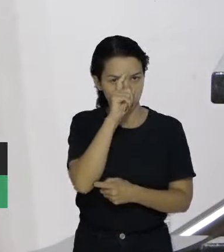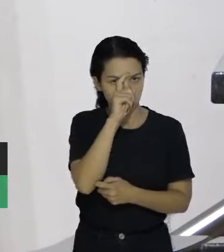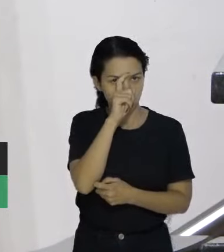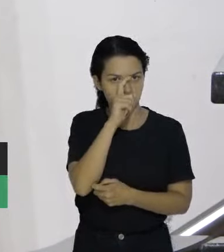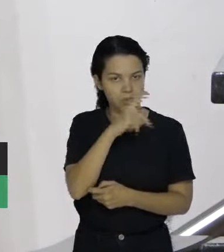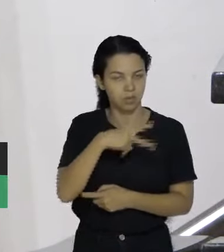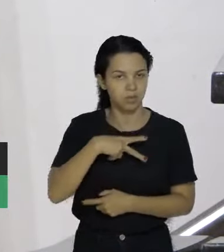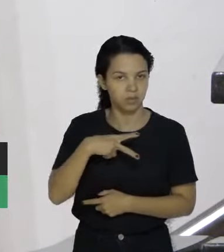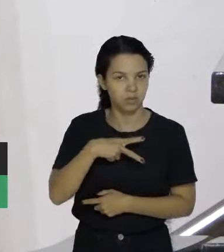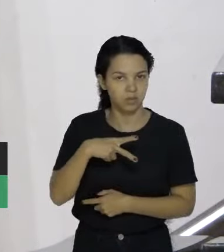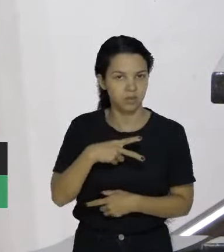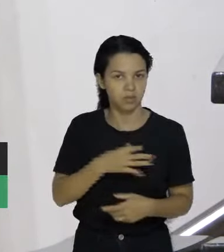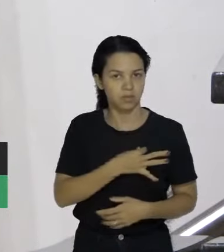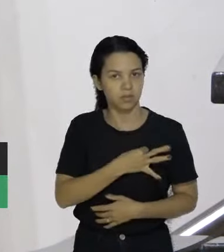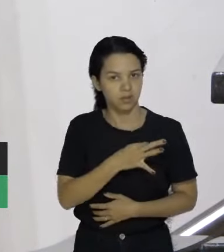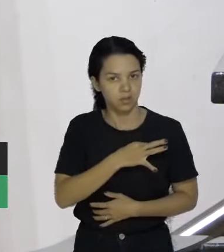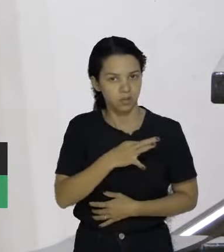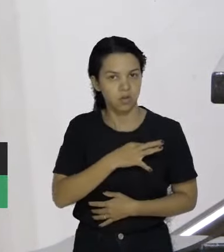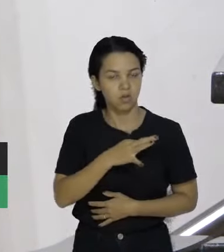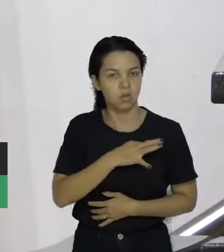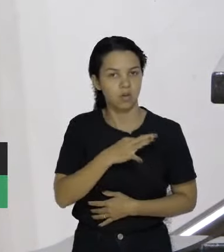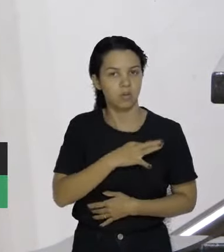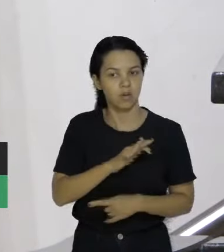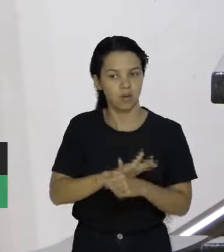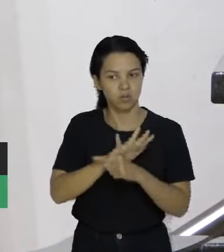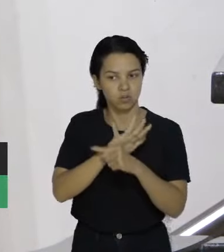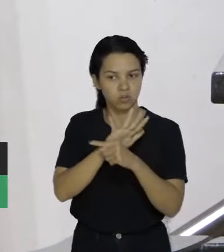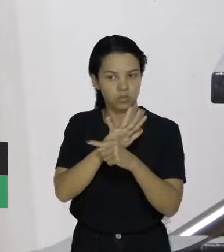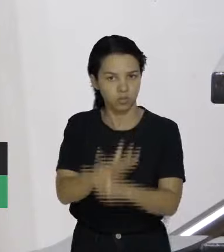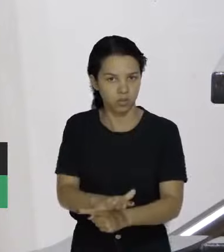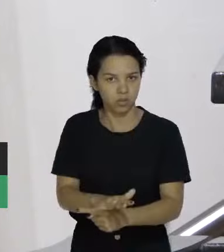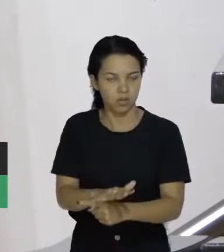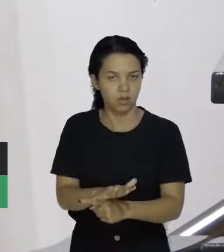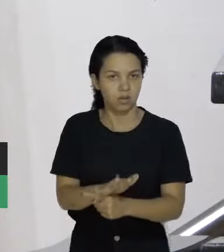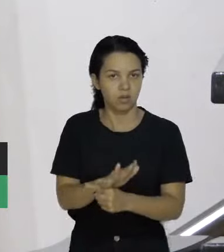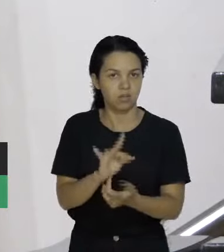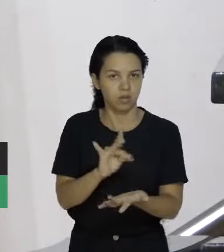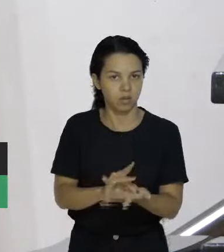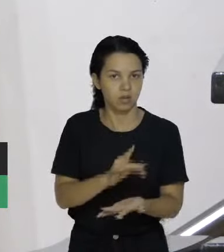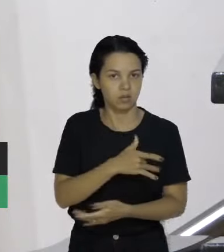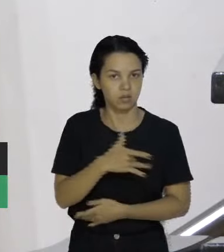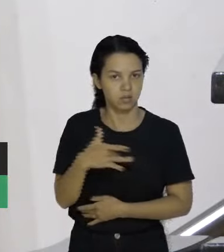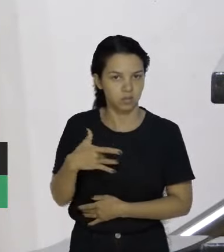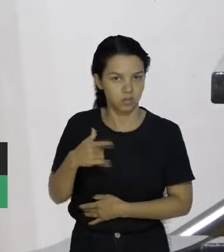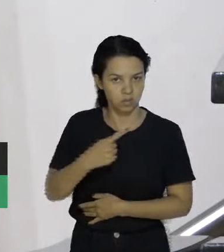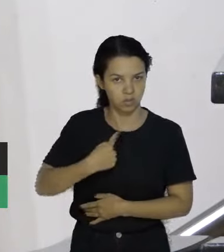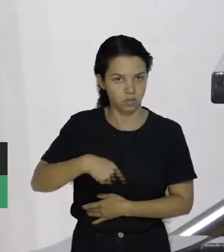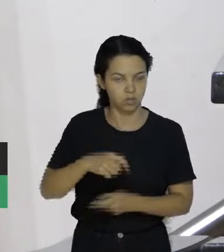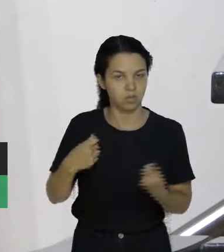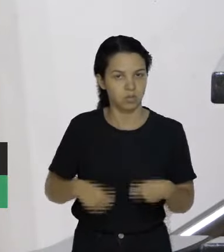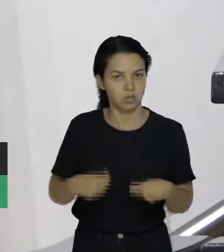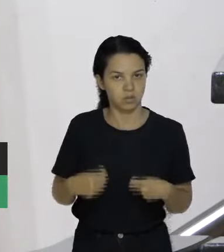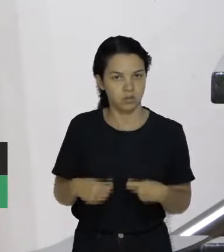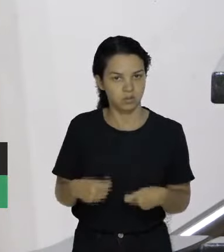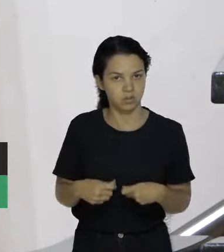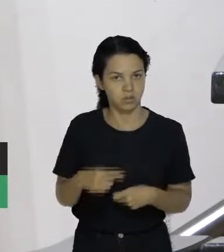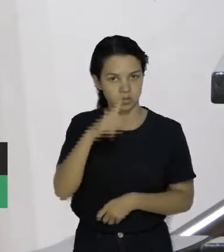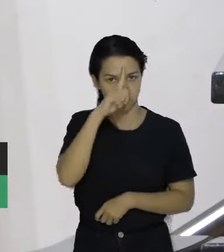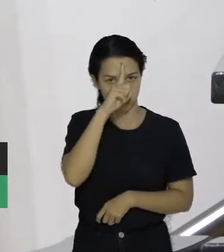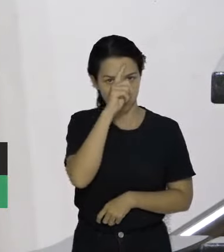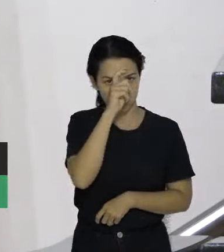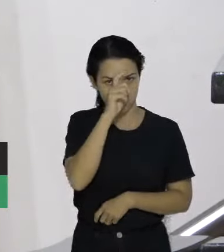filantrópicos institutos para ajudar a nossa realidade da saúde que a gente precisa desafogar esses hospitais do estado